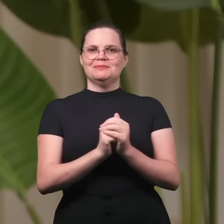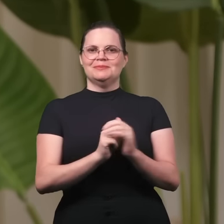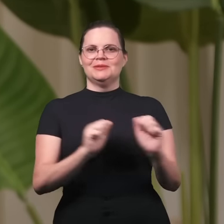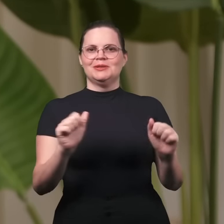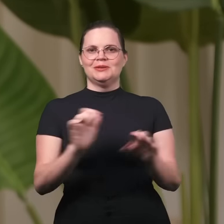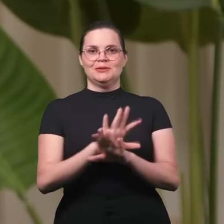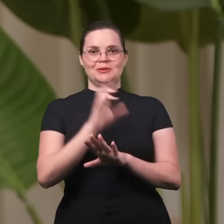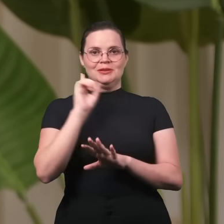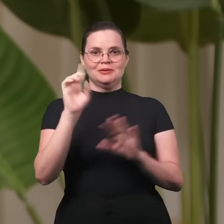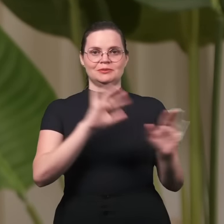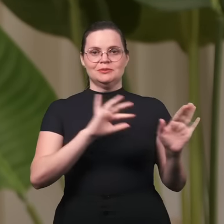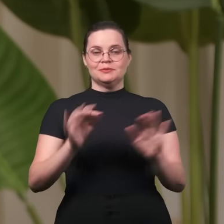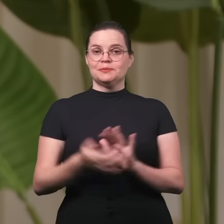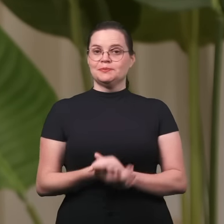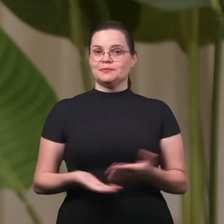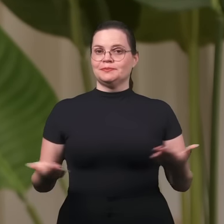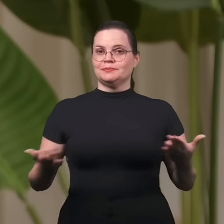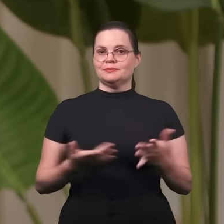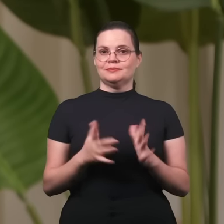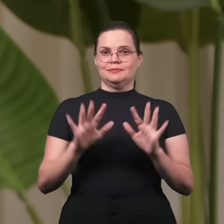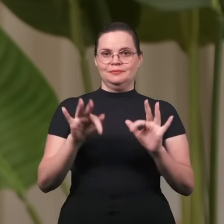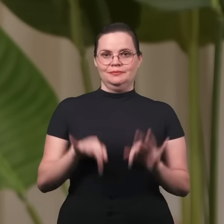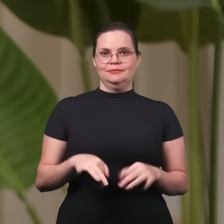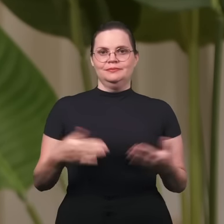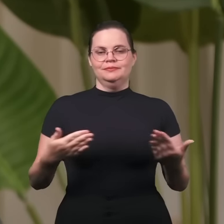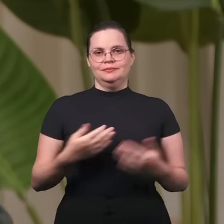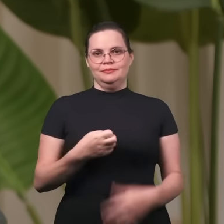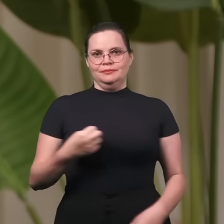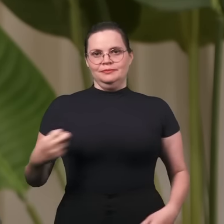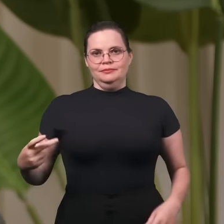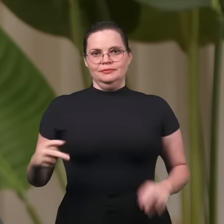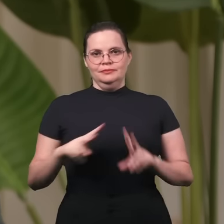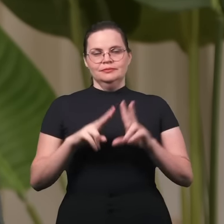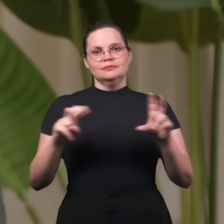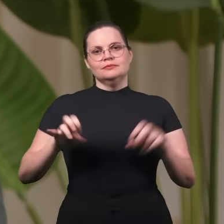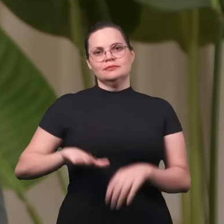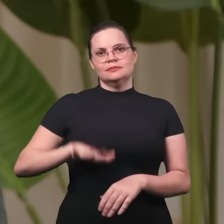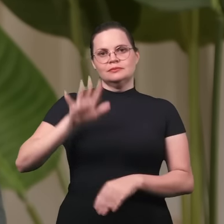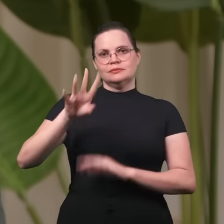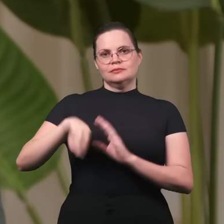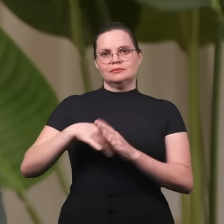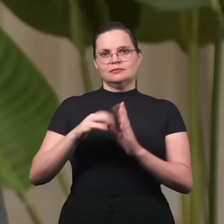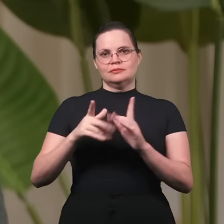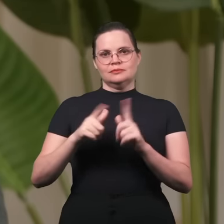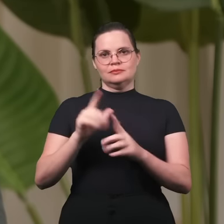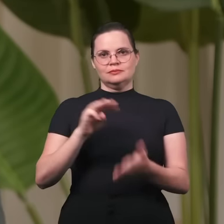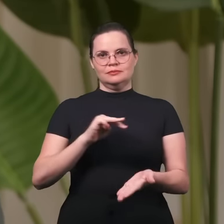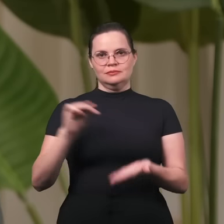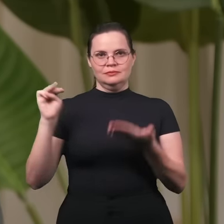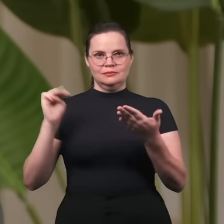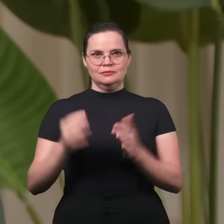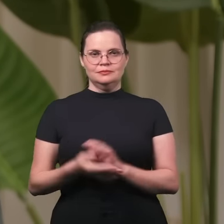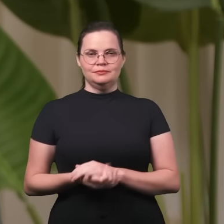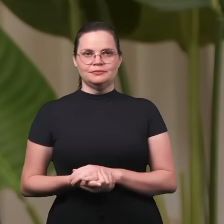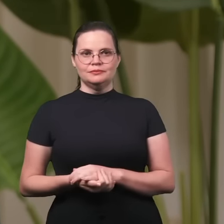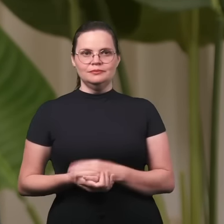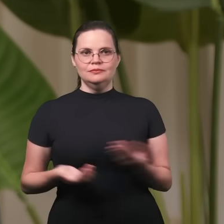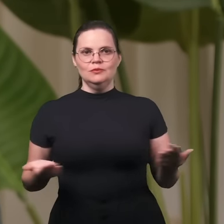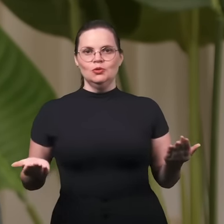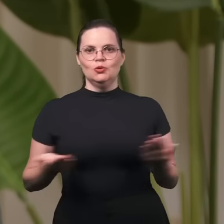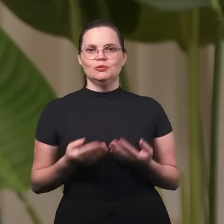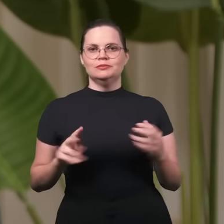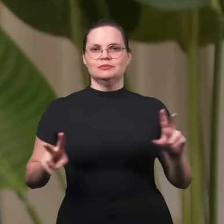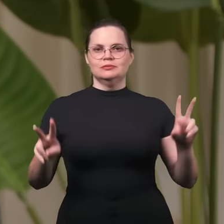Bem, queridos, nós encerramos mais um episódio do Crescendo na Igreja Cristã Maranata, hoje com